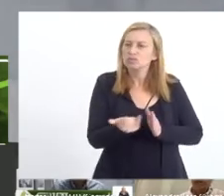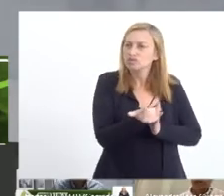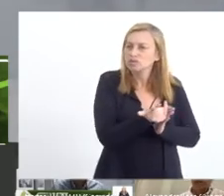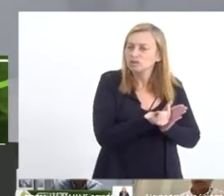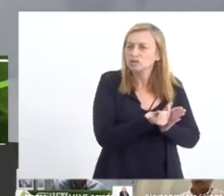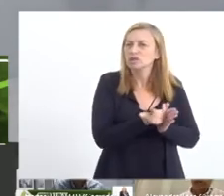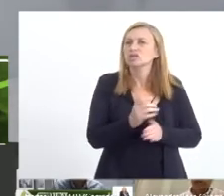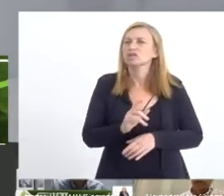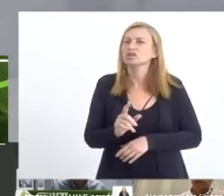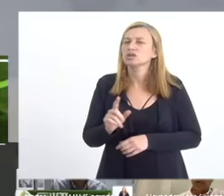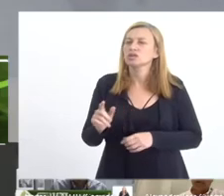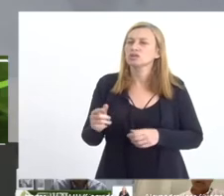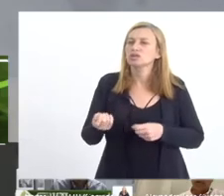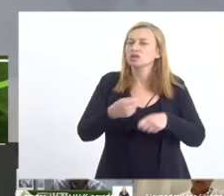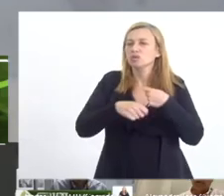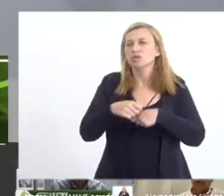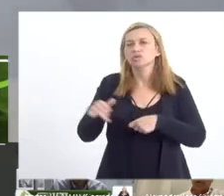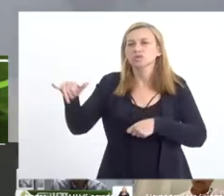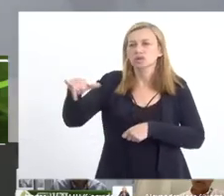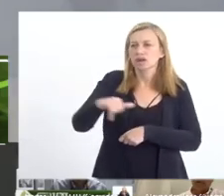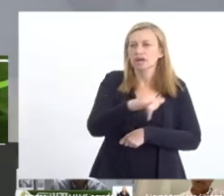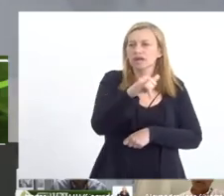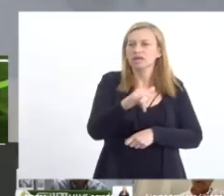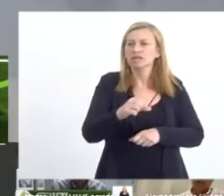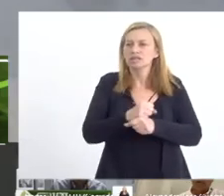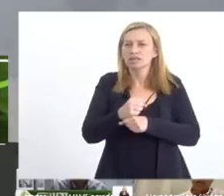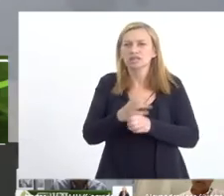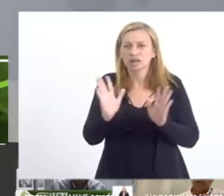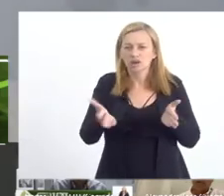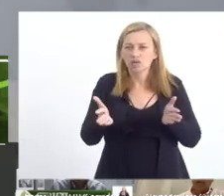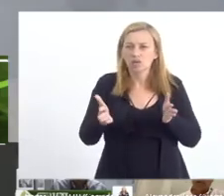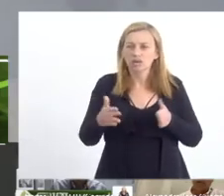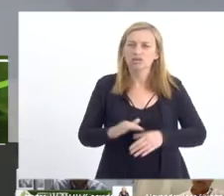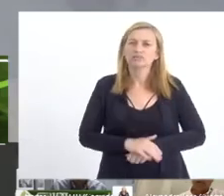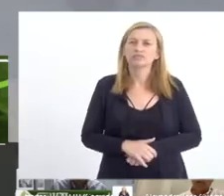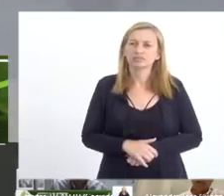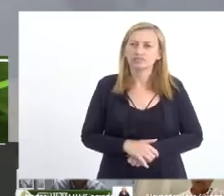com negócios aéreos agora, esse ano. Então, o aeroporto